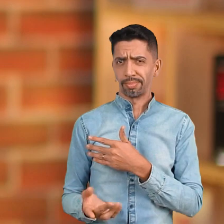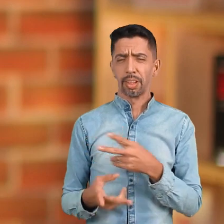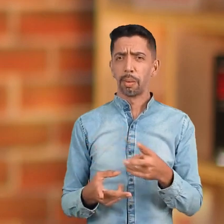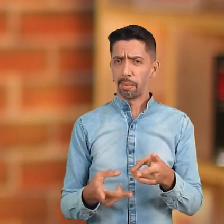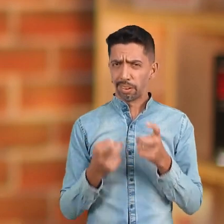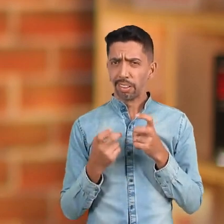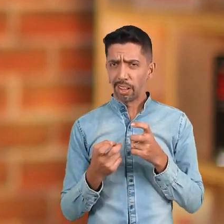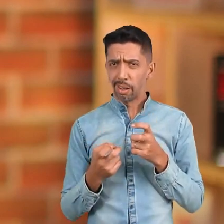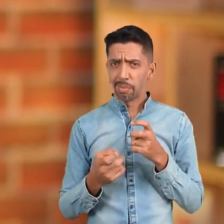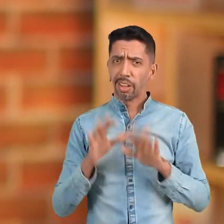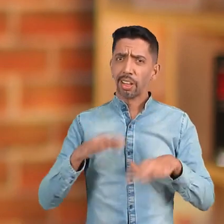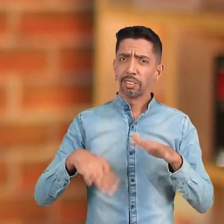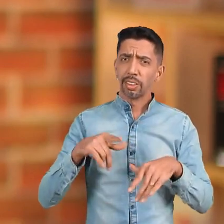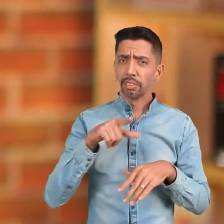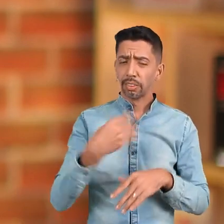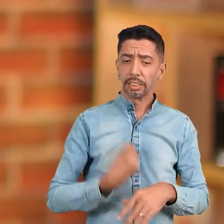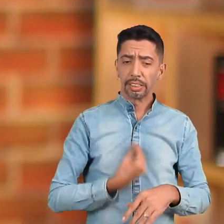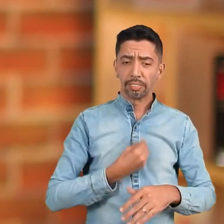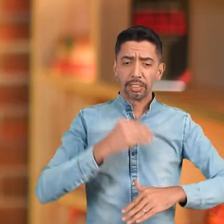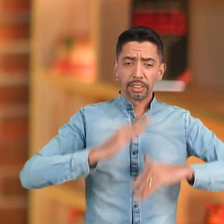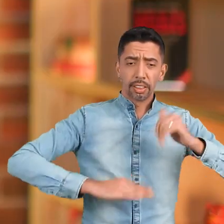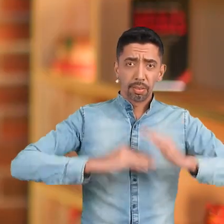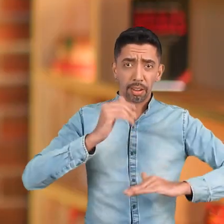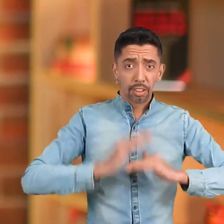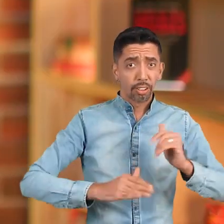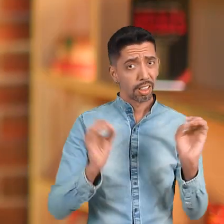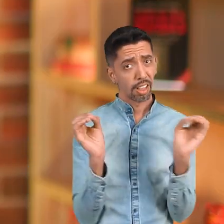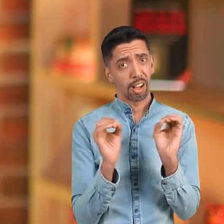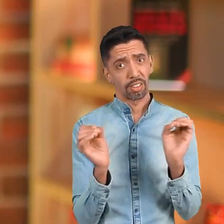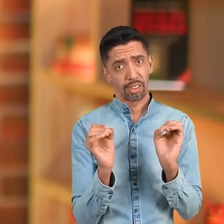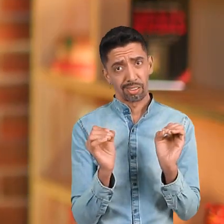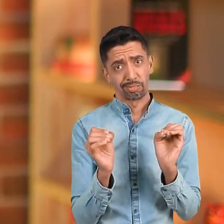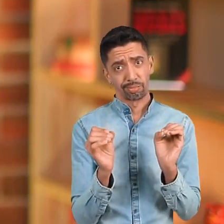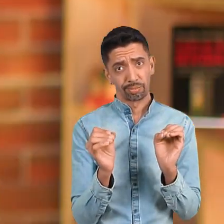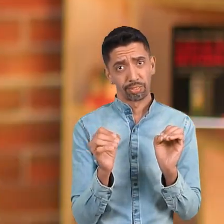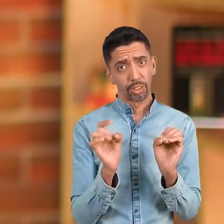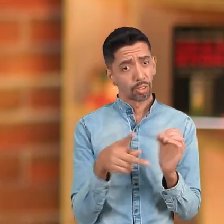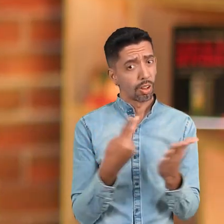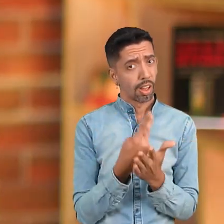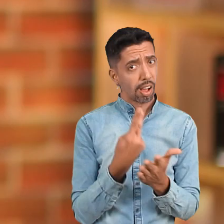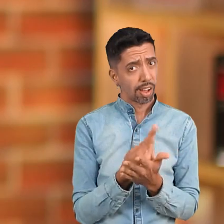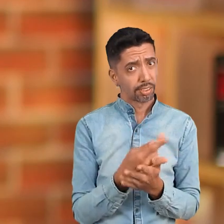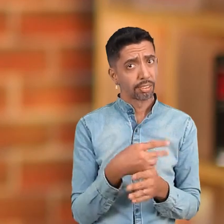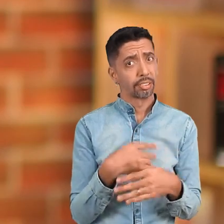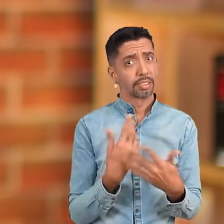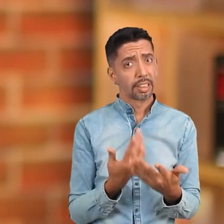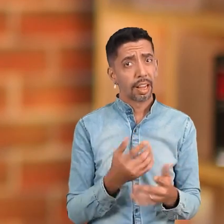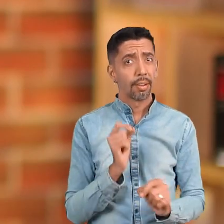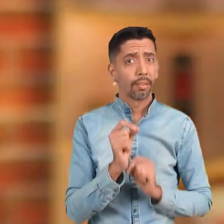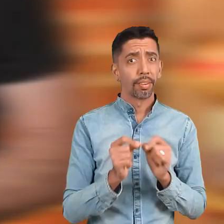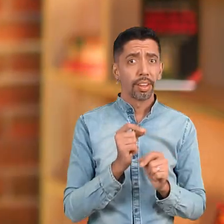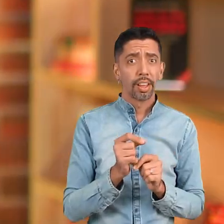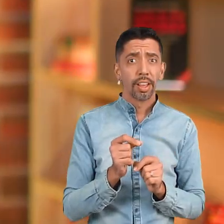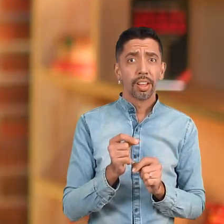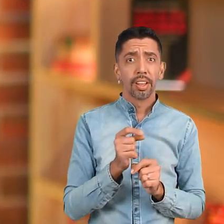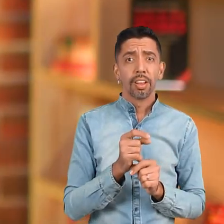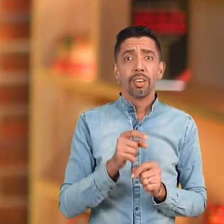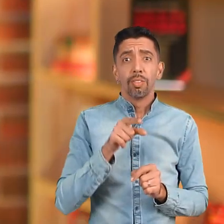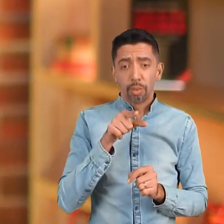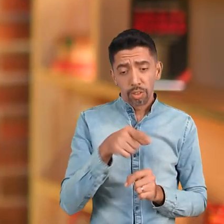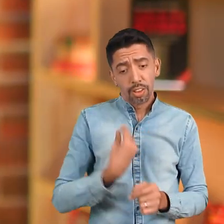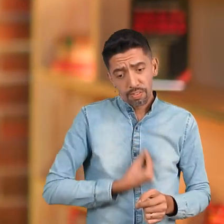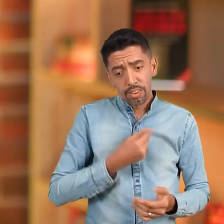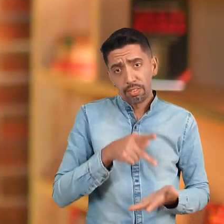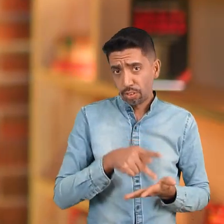que chamamos de uma verdade que você está vivendo não se trata de crenças, se trata de verdades. E falando